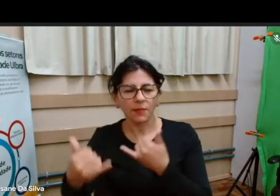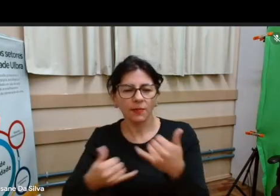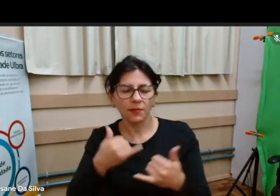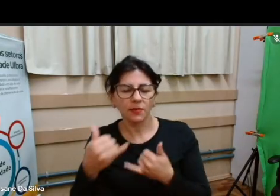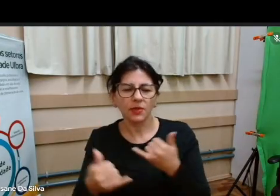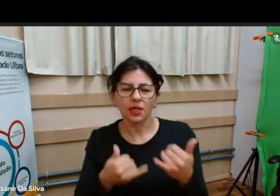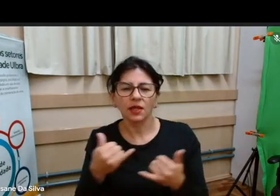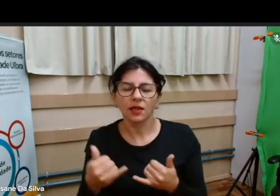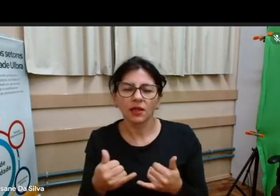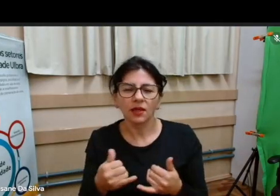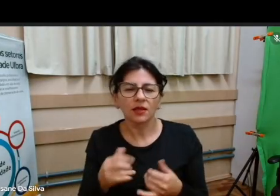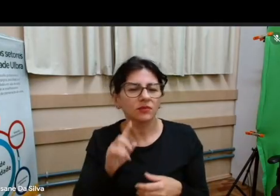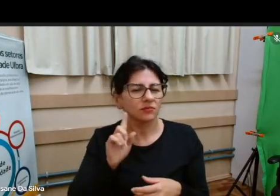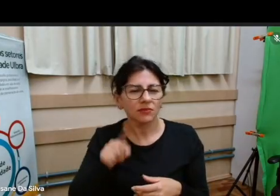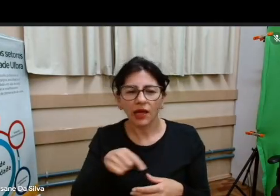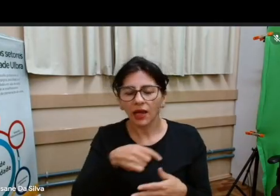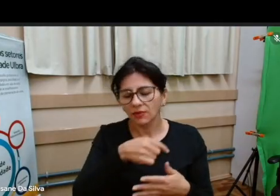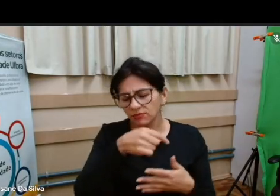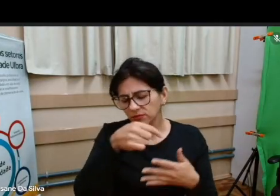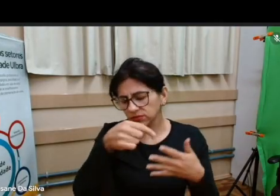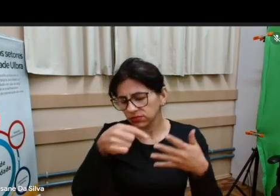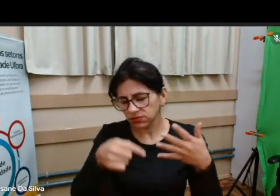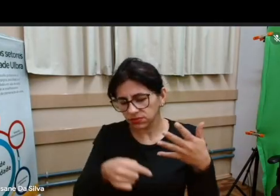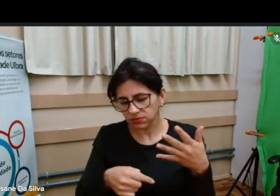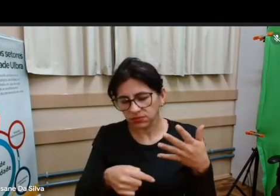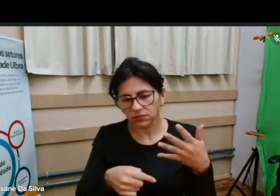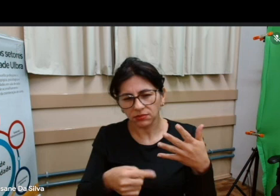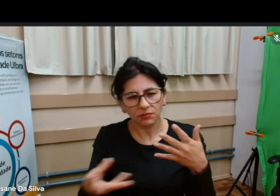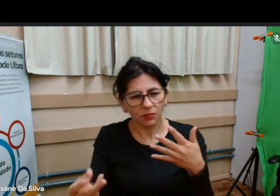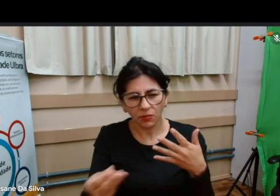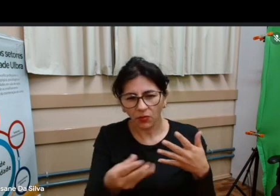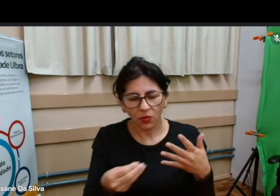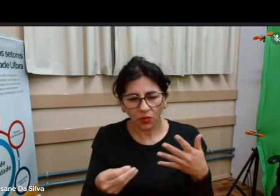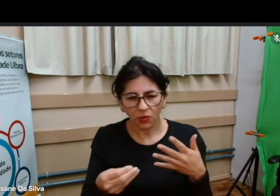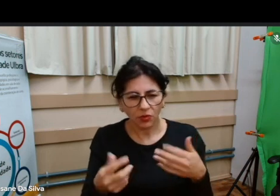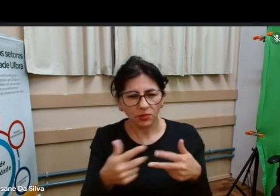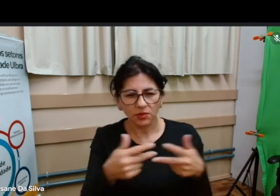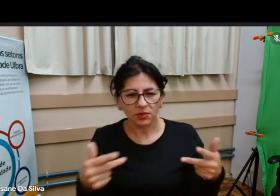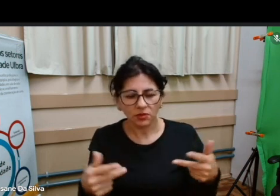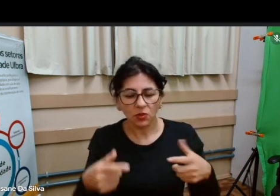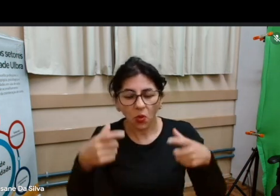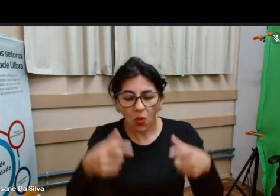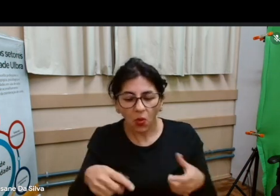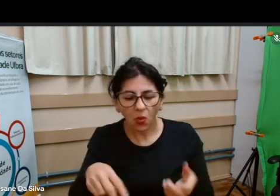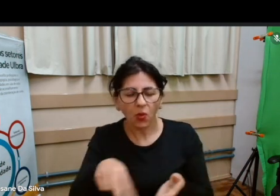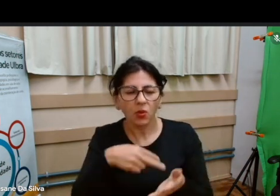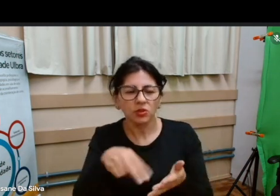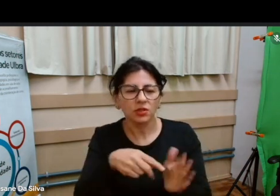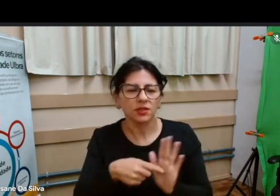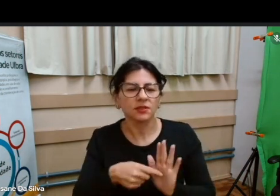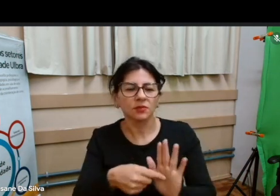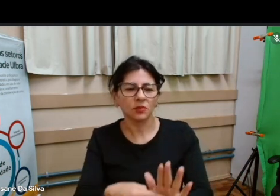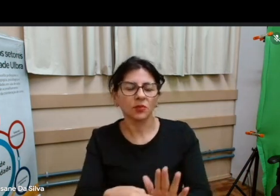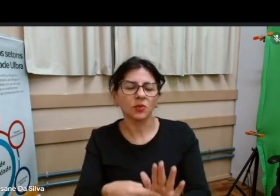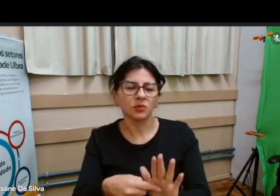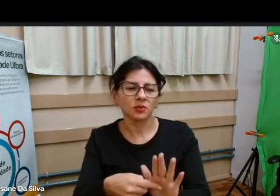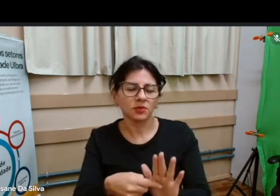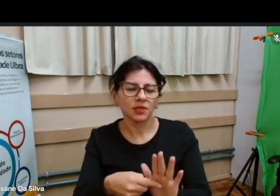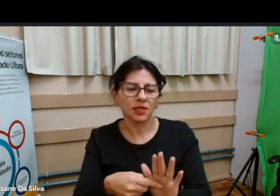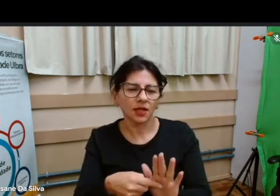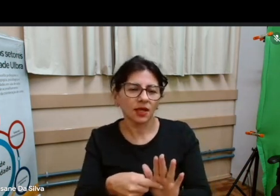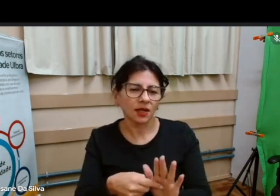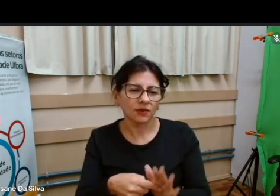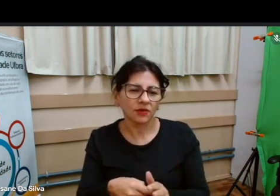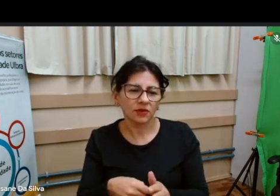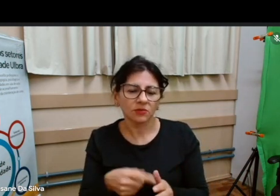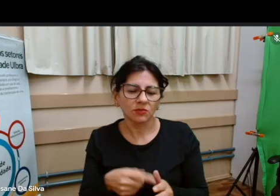ou seja era uma afinidade de artefatos né onde a dança aparecia com uma interpelação muito